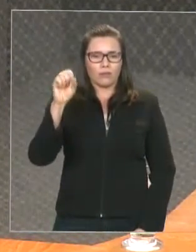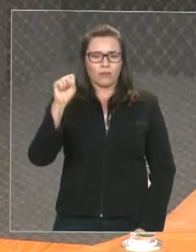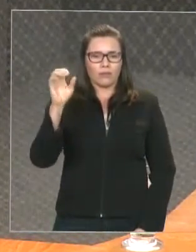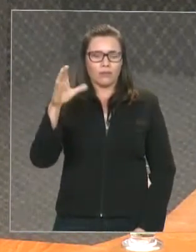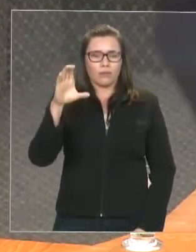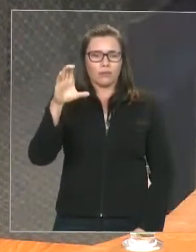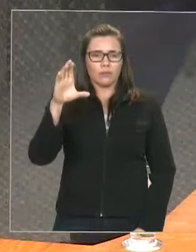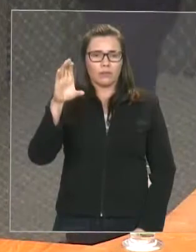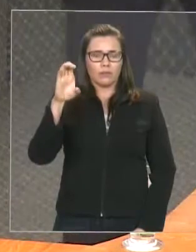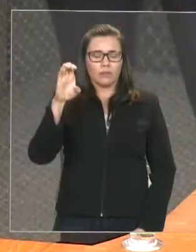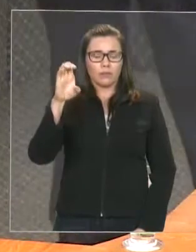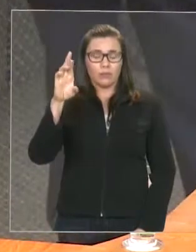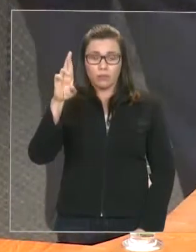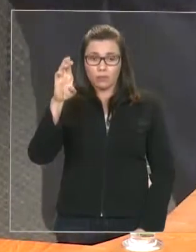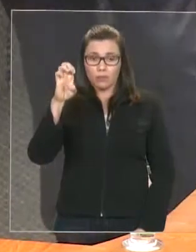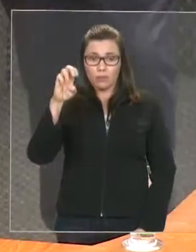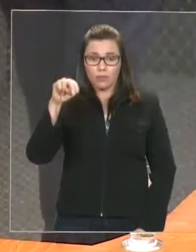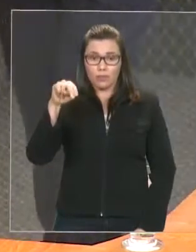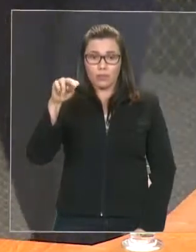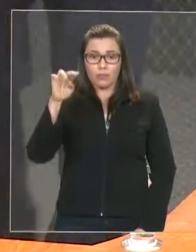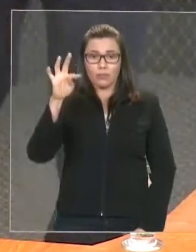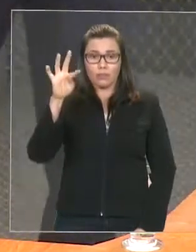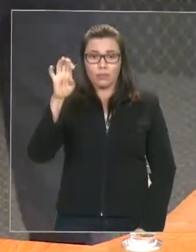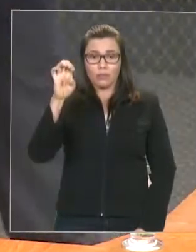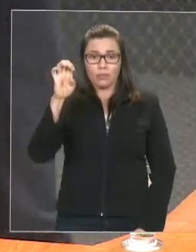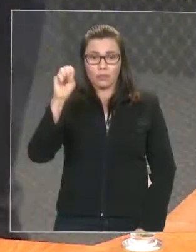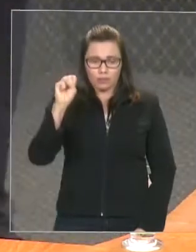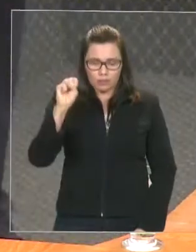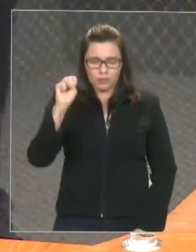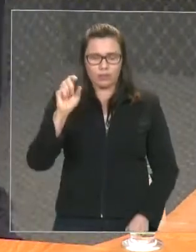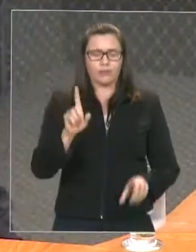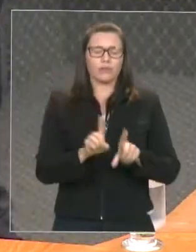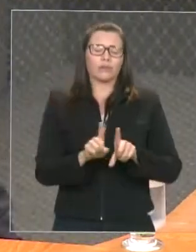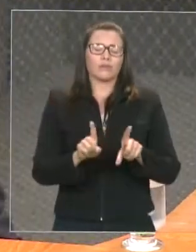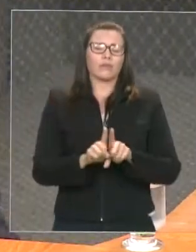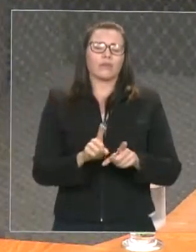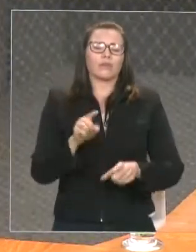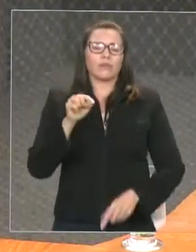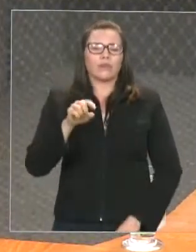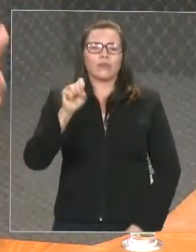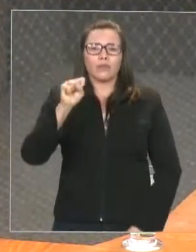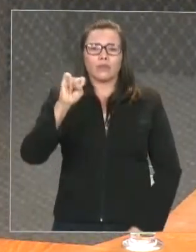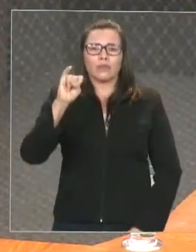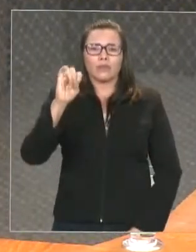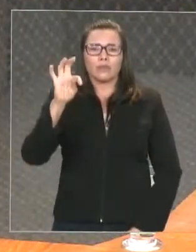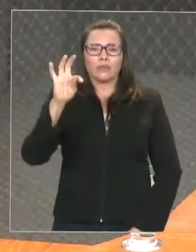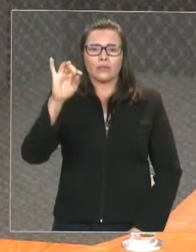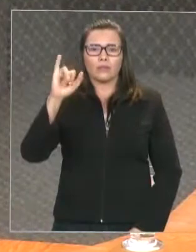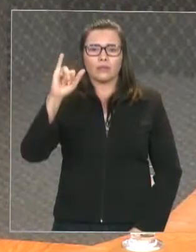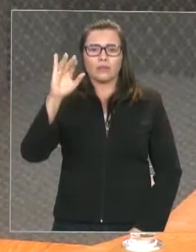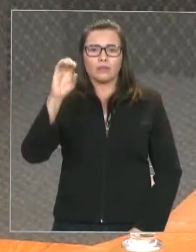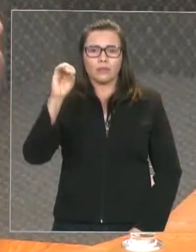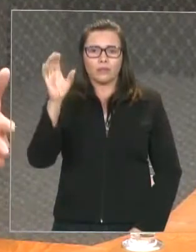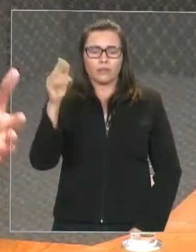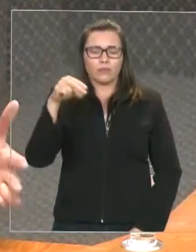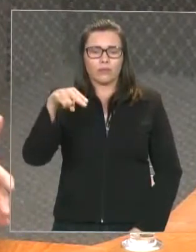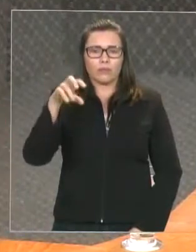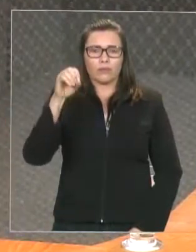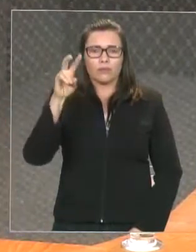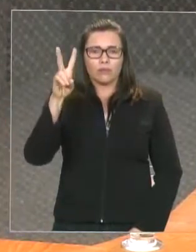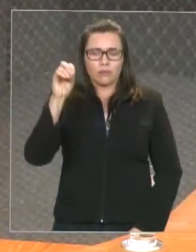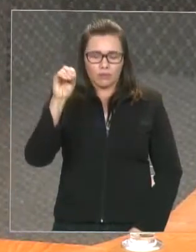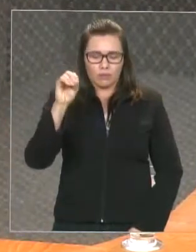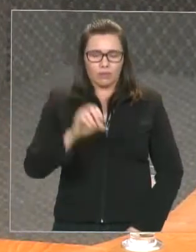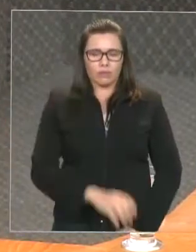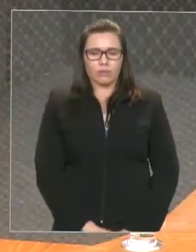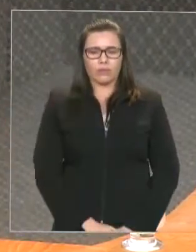condições da MA. E o governador Flávio Dino nos ouvindo, que inclusive estive com ele várias vezes, na sua própria campanha